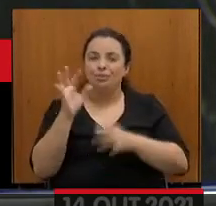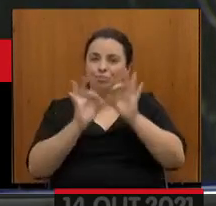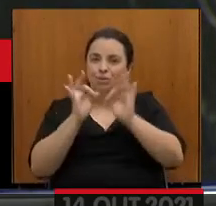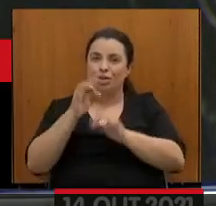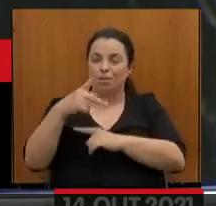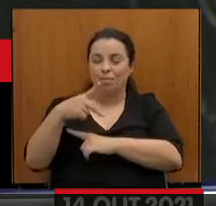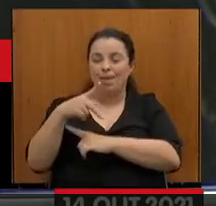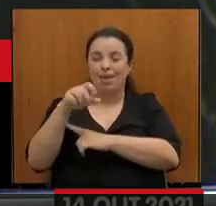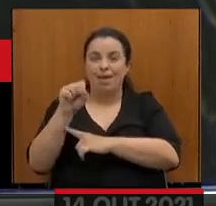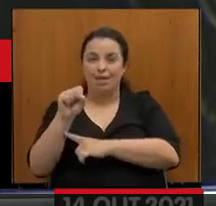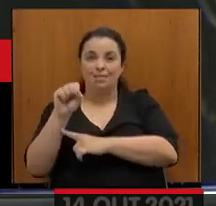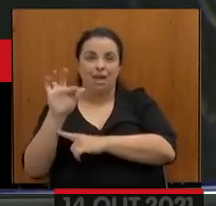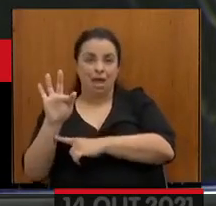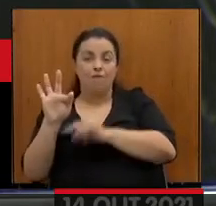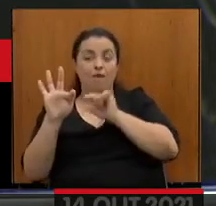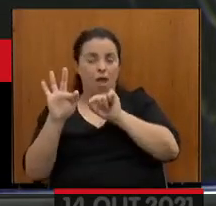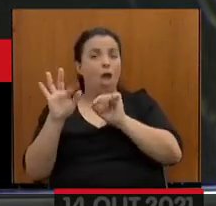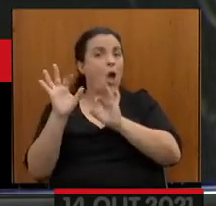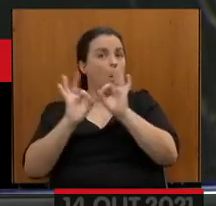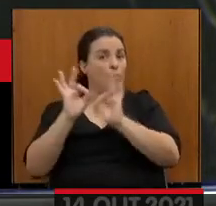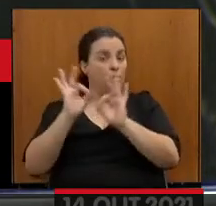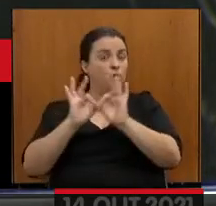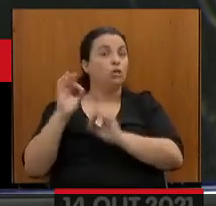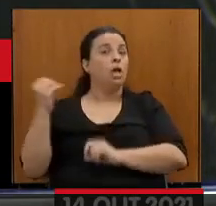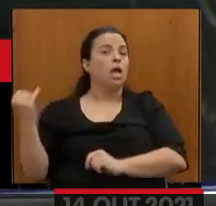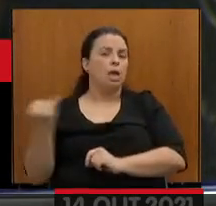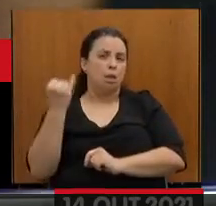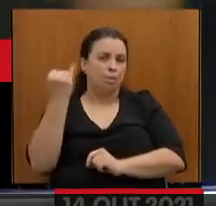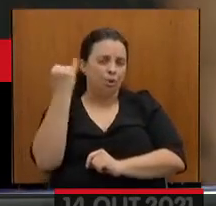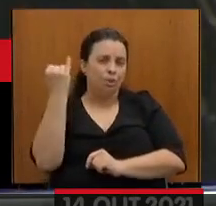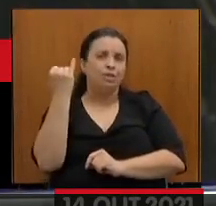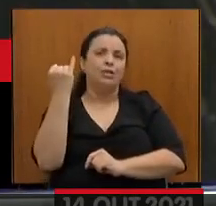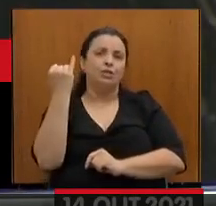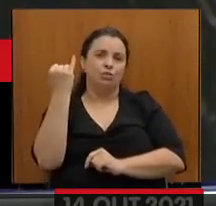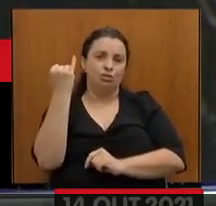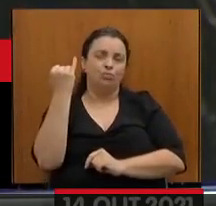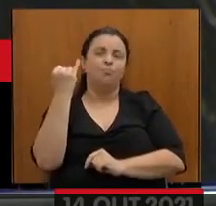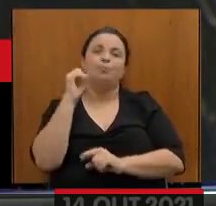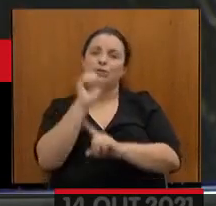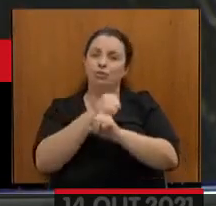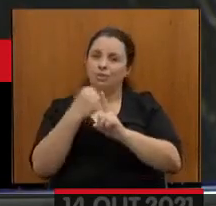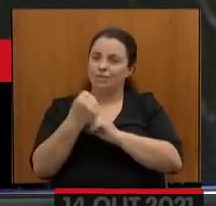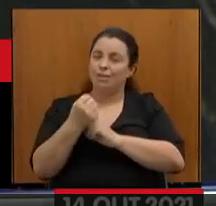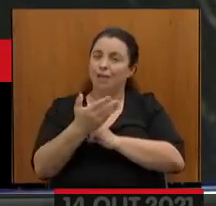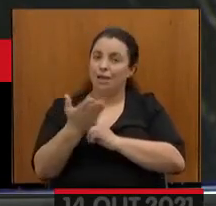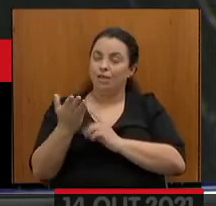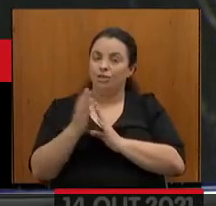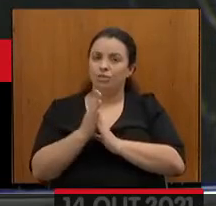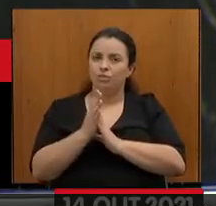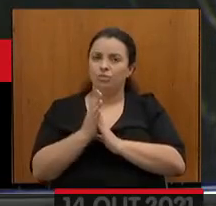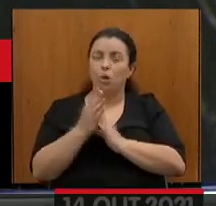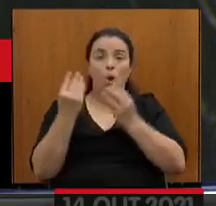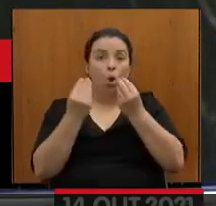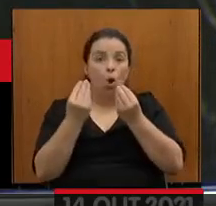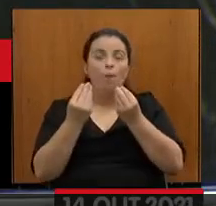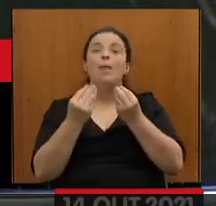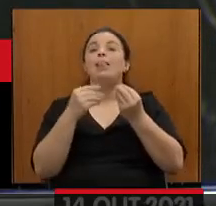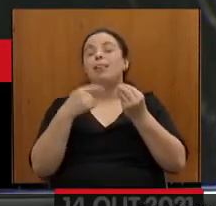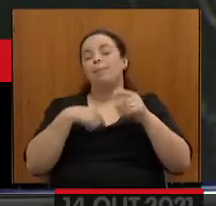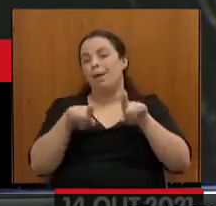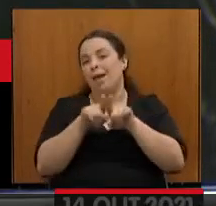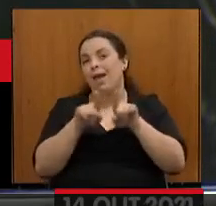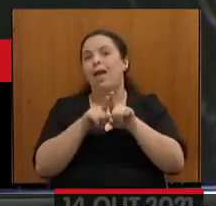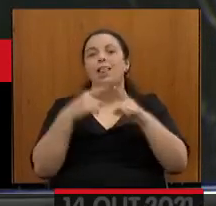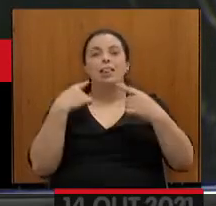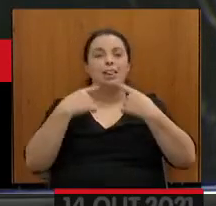política extremamente importante na nossa sociedade. Fazer os debates através das audiências públicas, agora das lives,